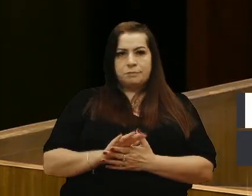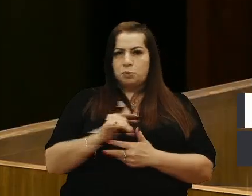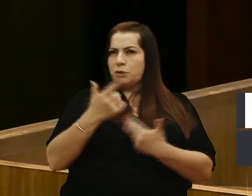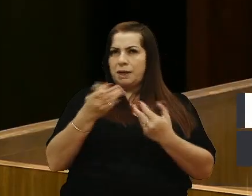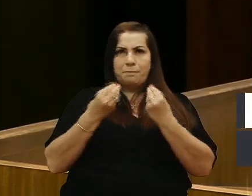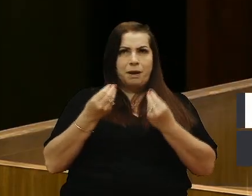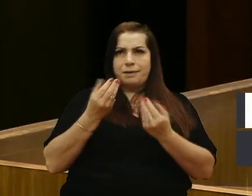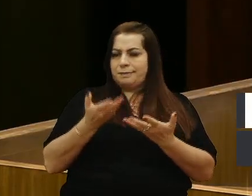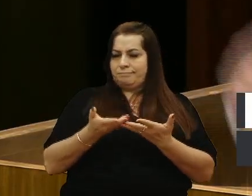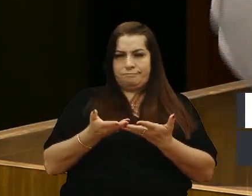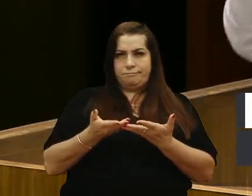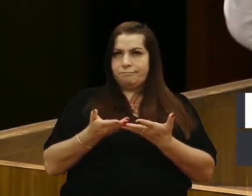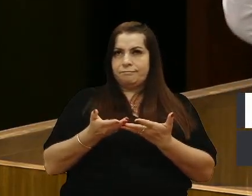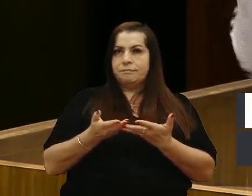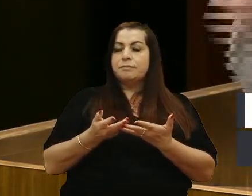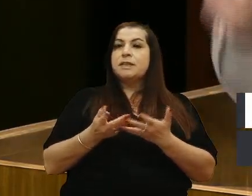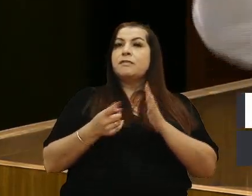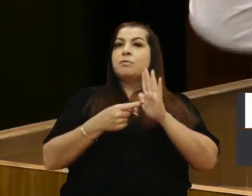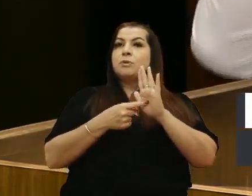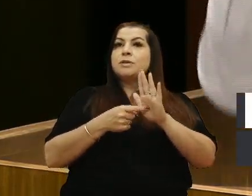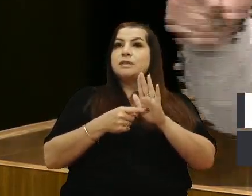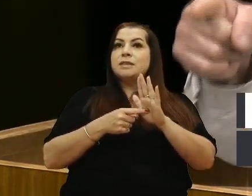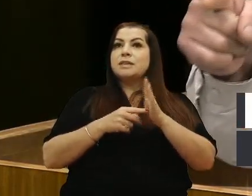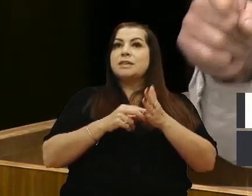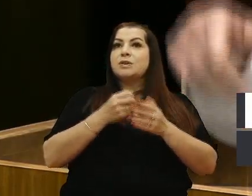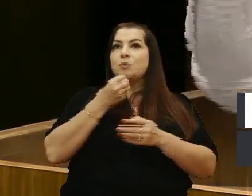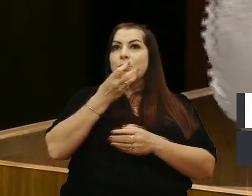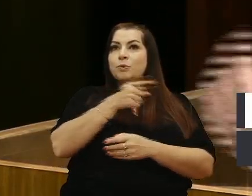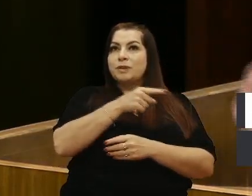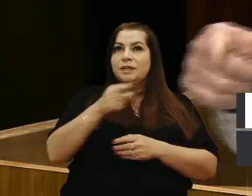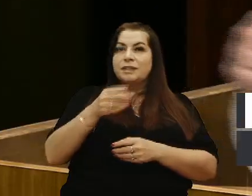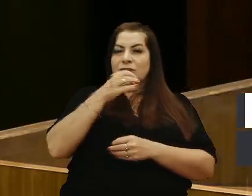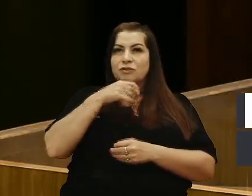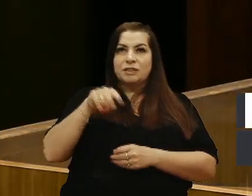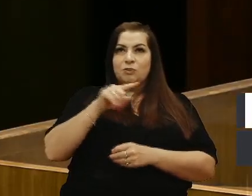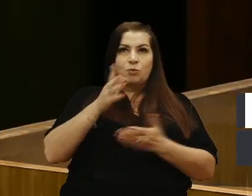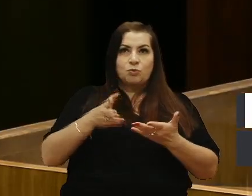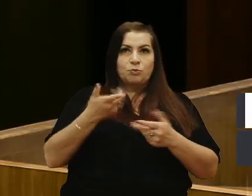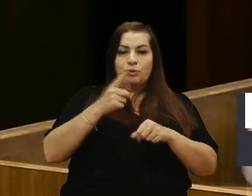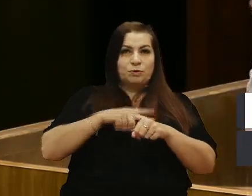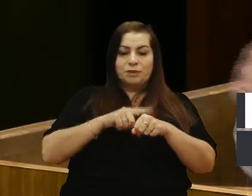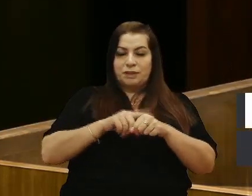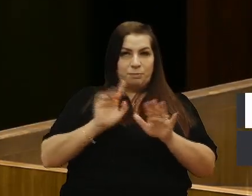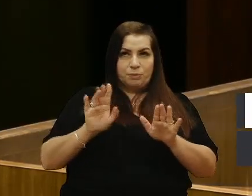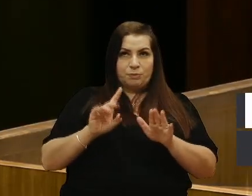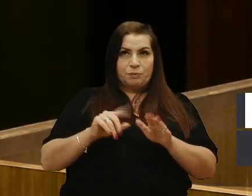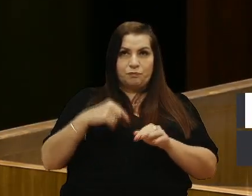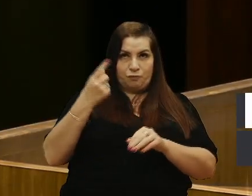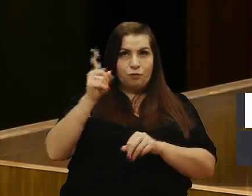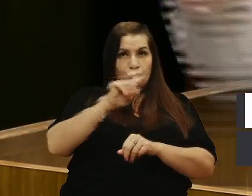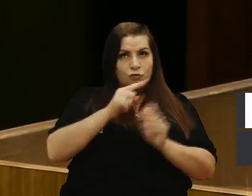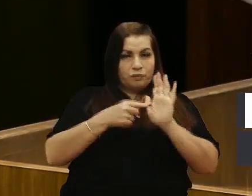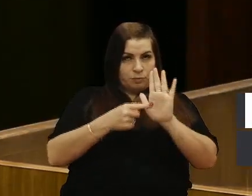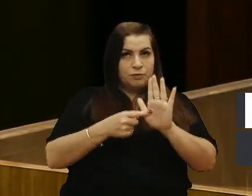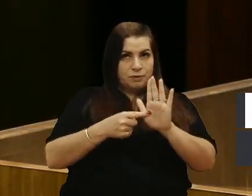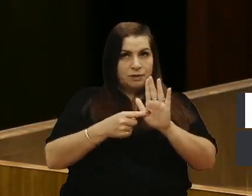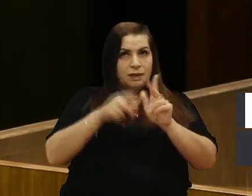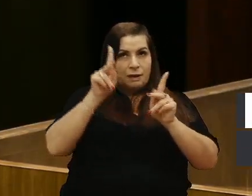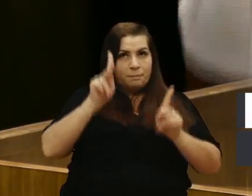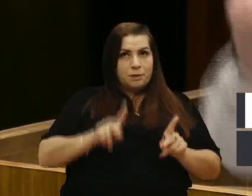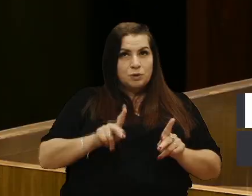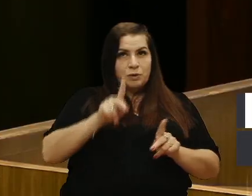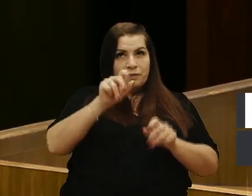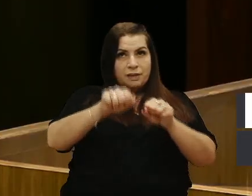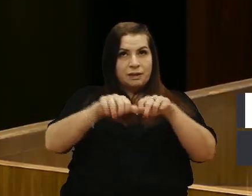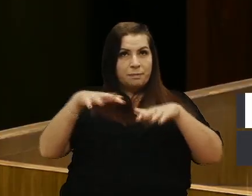mais cura. E eu vou trazer um relato que aconteceu aqui em Caxias, mas não hoje, porque não tenho tempo suficiente, mas vou trazer. E a pessoa vai estar ali